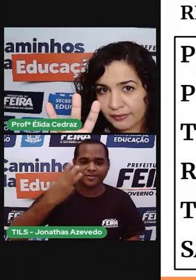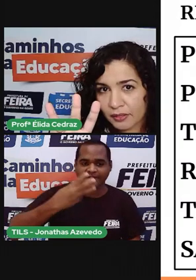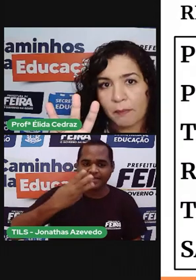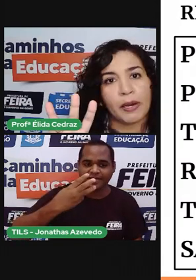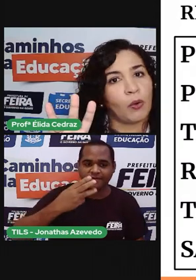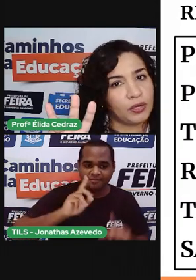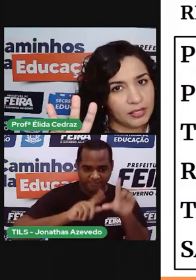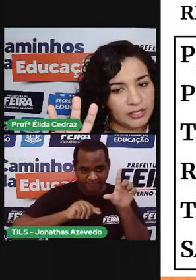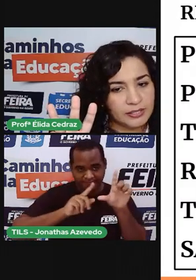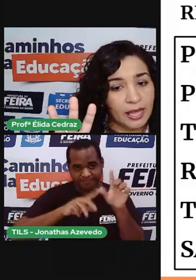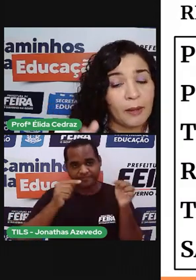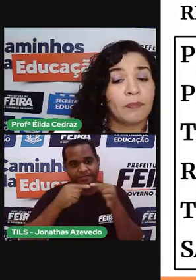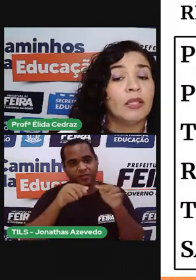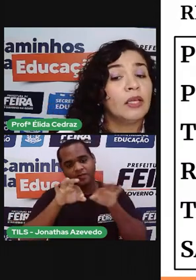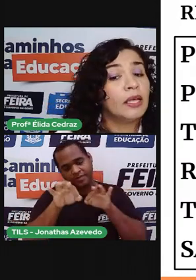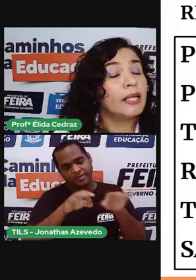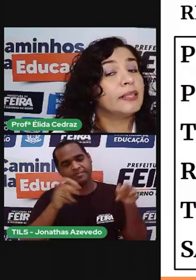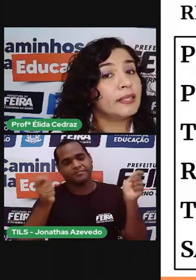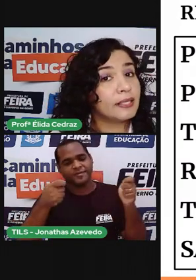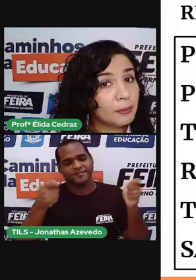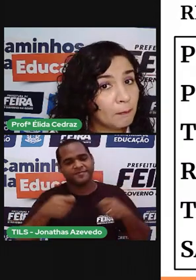letra para organizar.